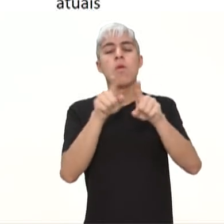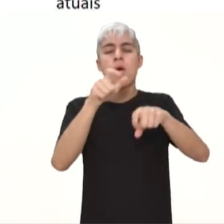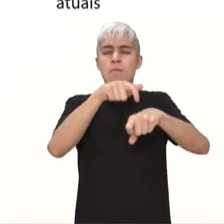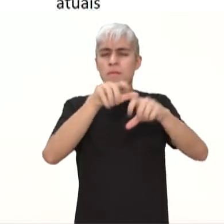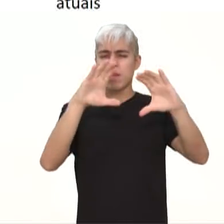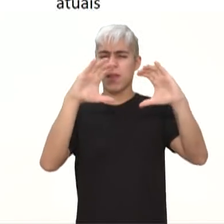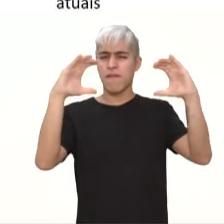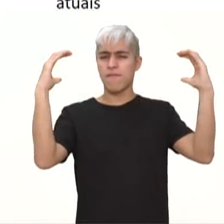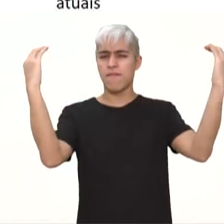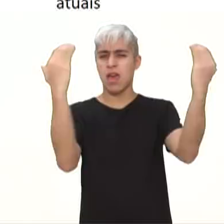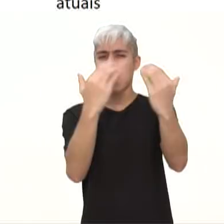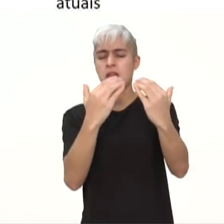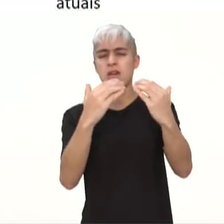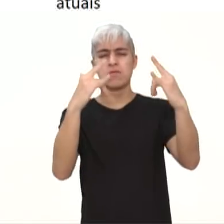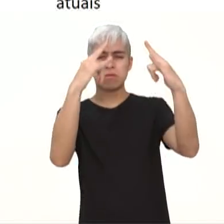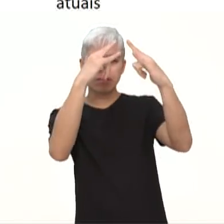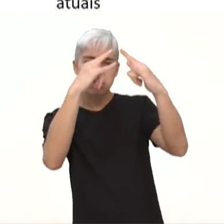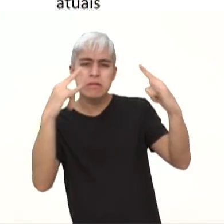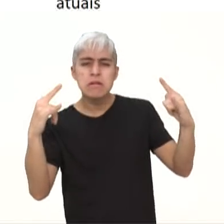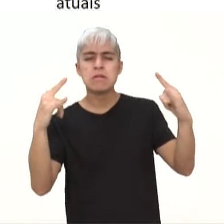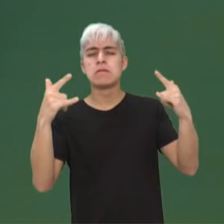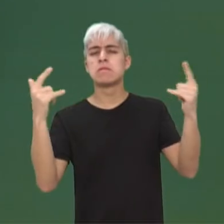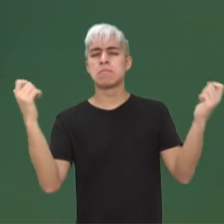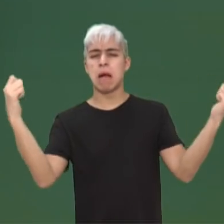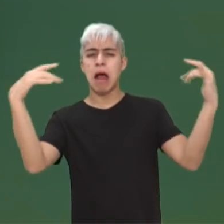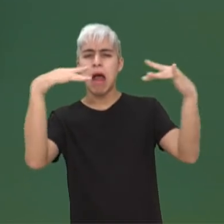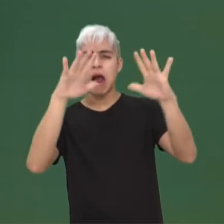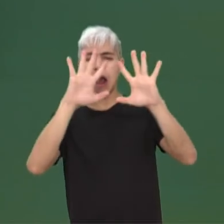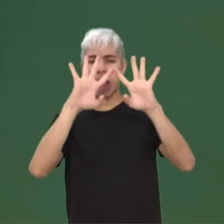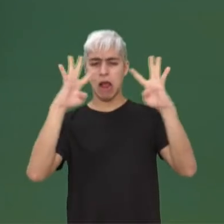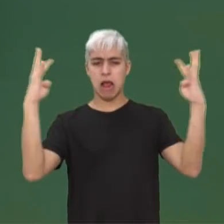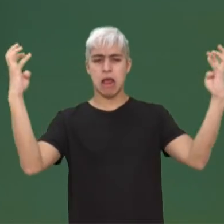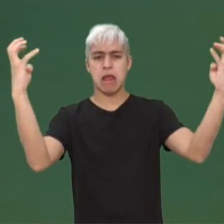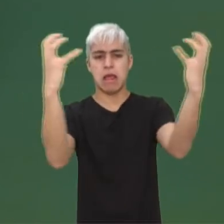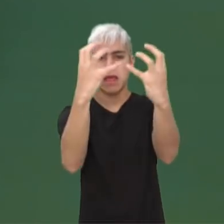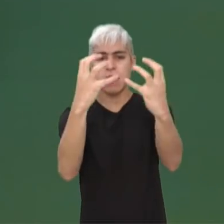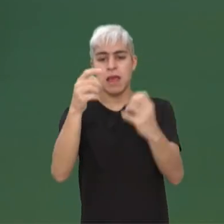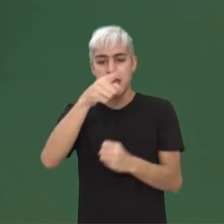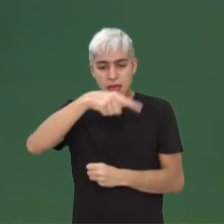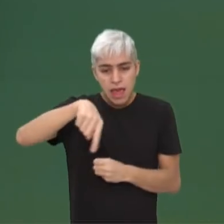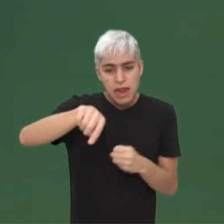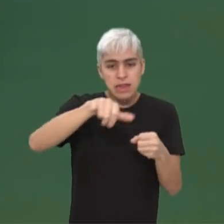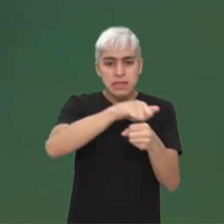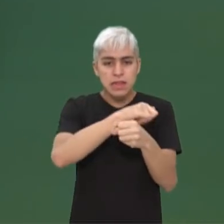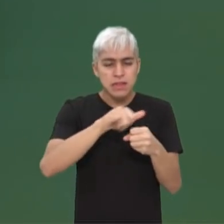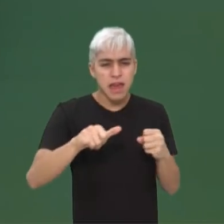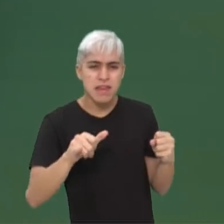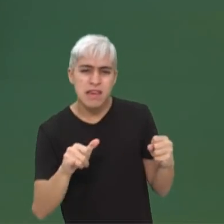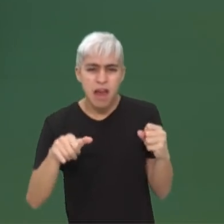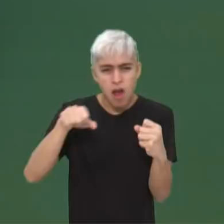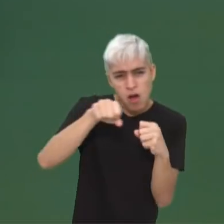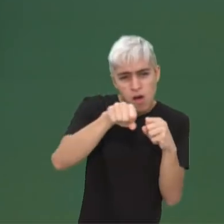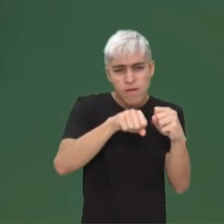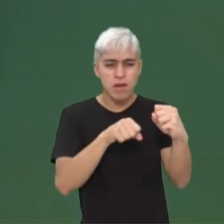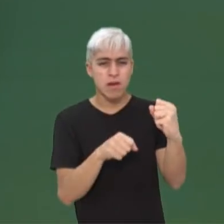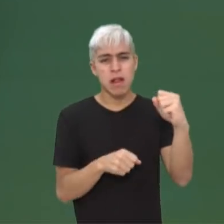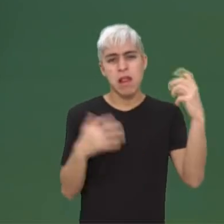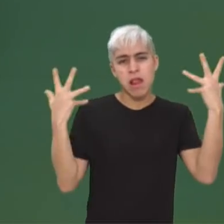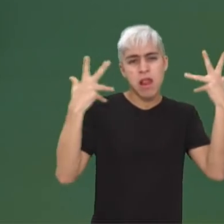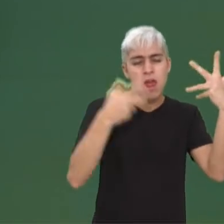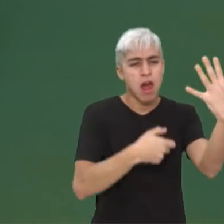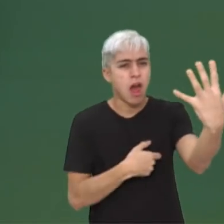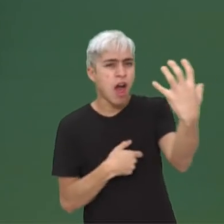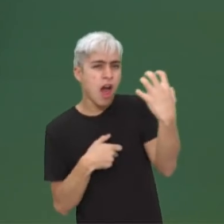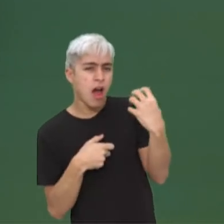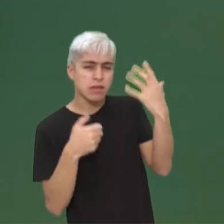os eventos do circo e ali no Coliseu eles conseguissem escapar de algumas feras, de alguns objetos,